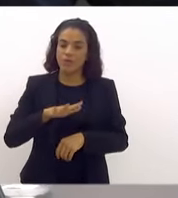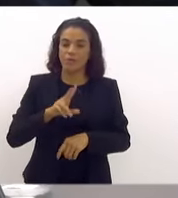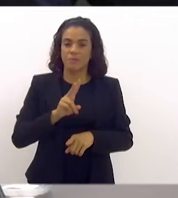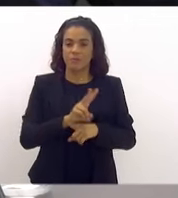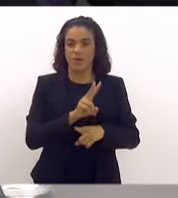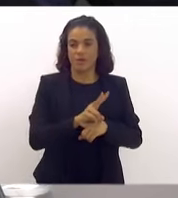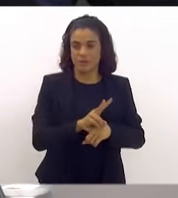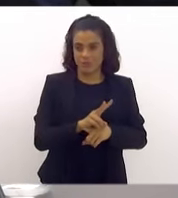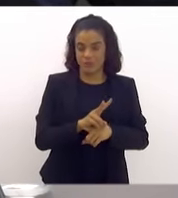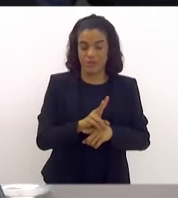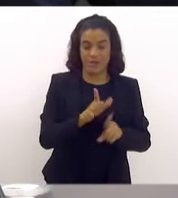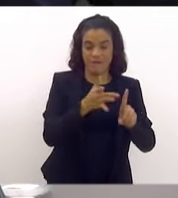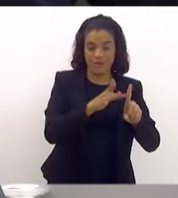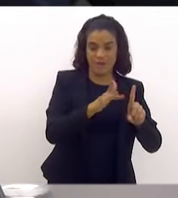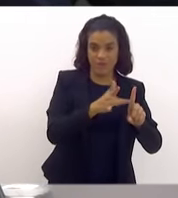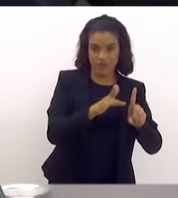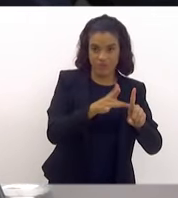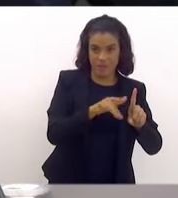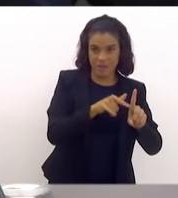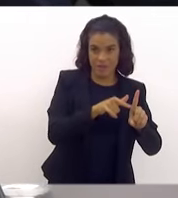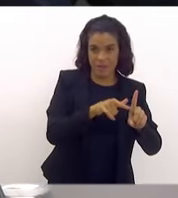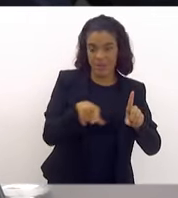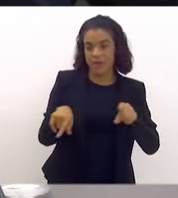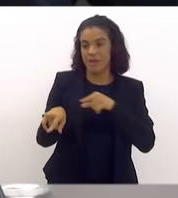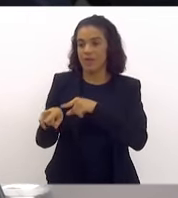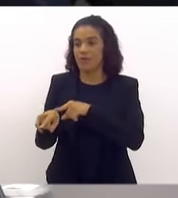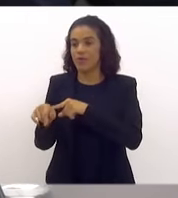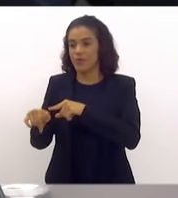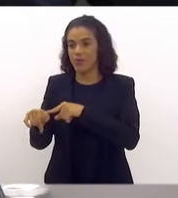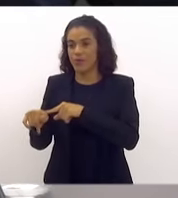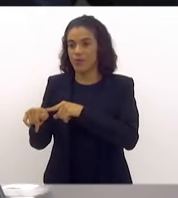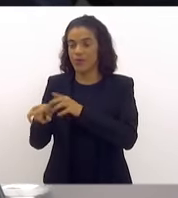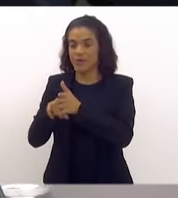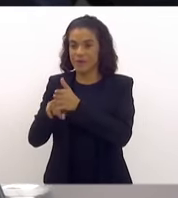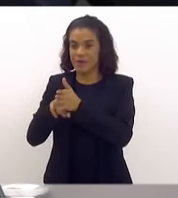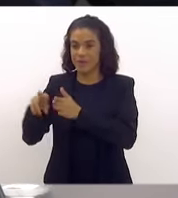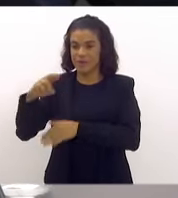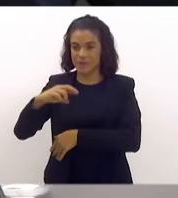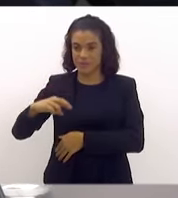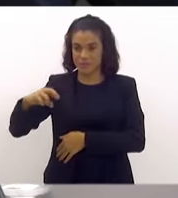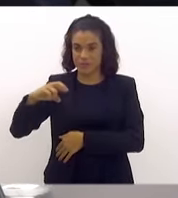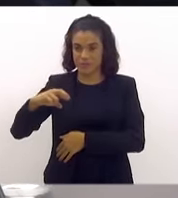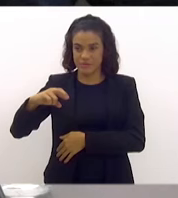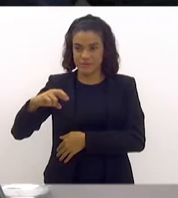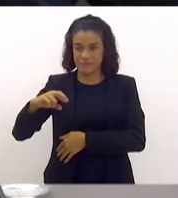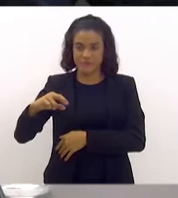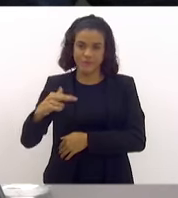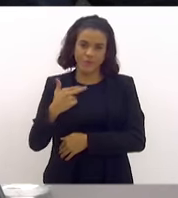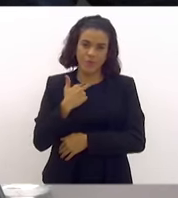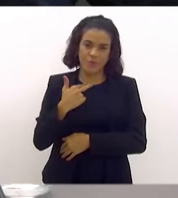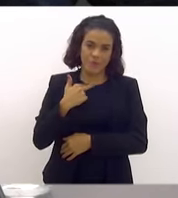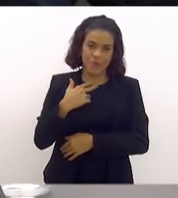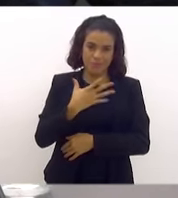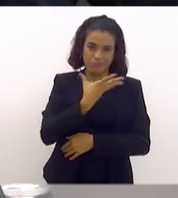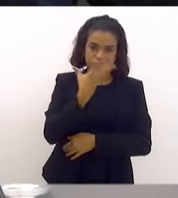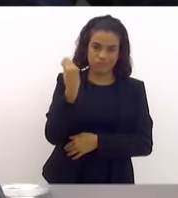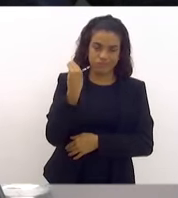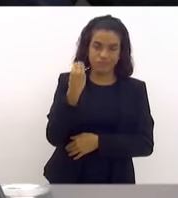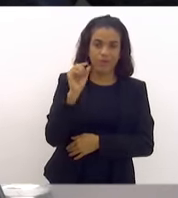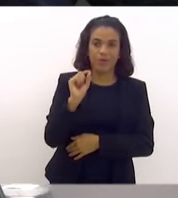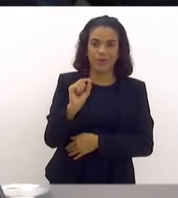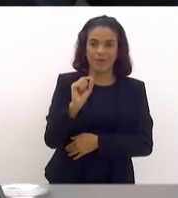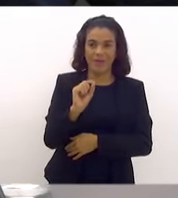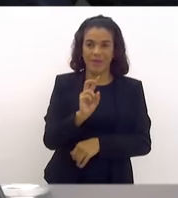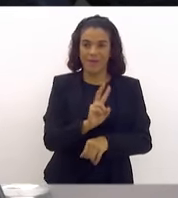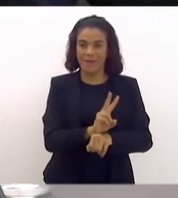forma igual a vítima e e o investigado porque a gente nunca pode esquecer que enquanto